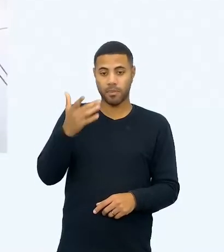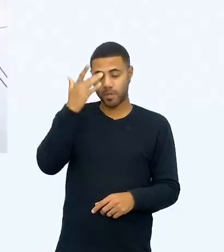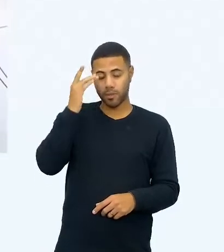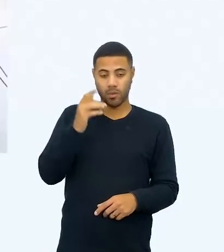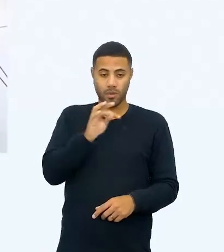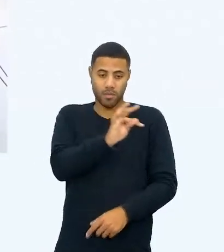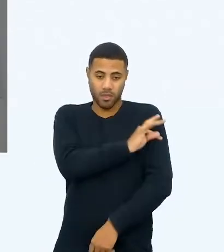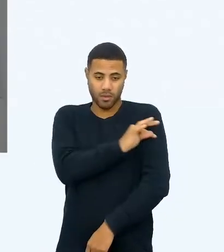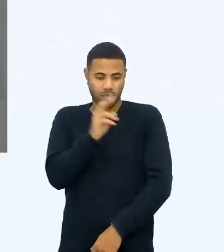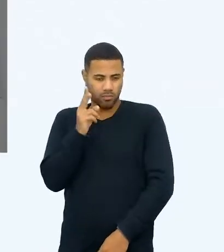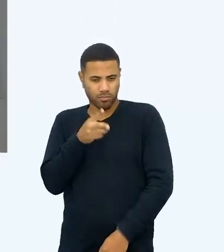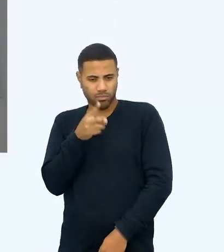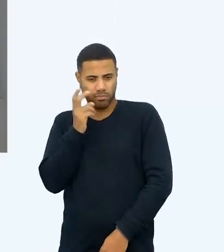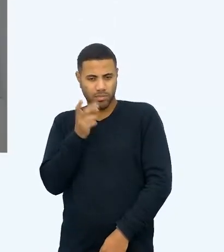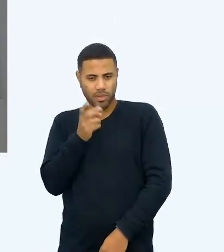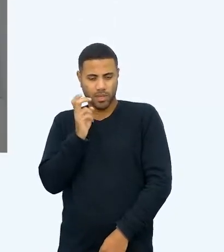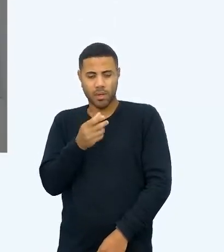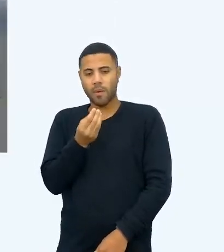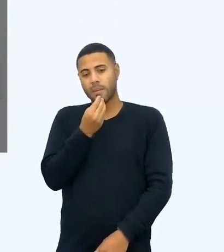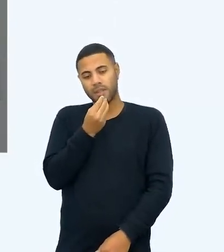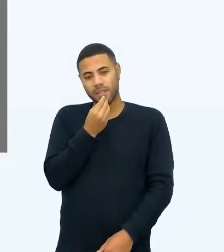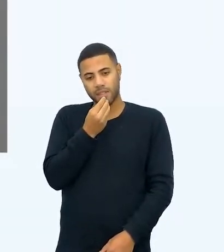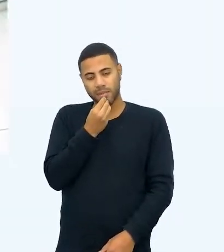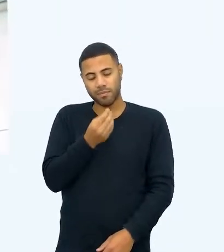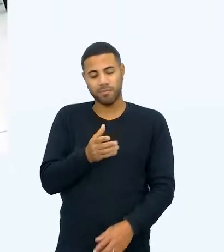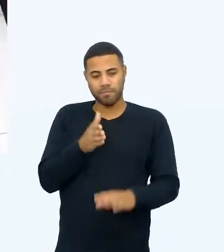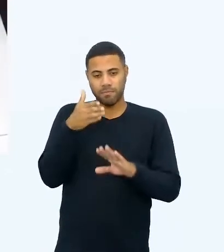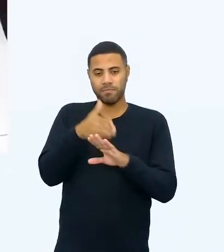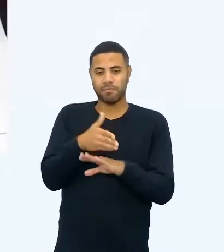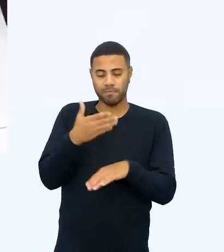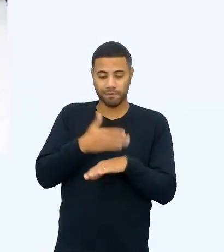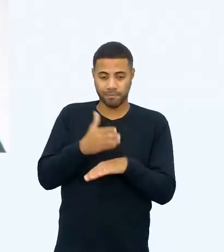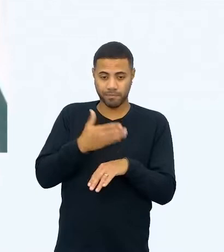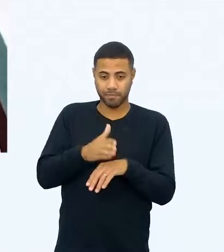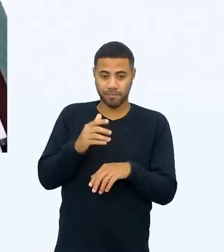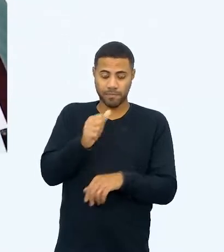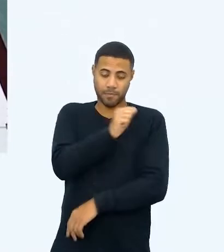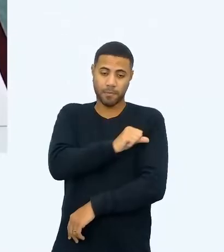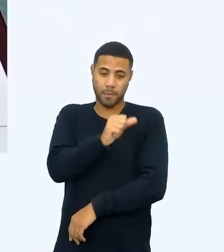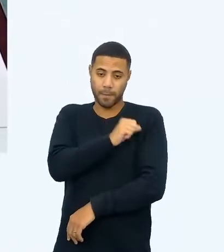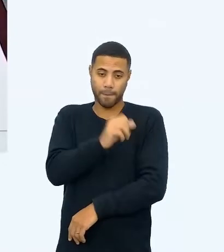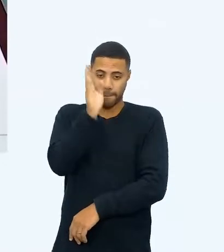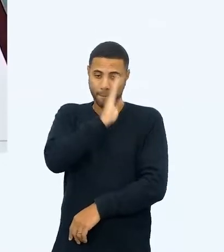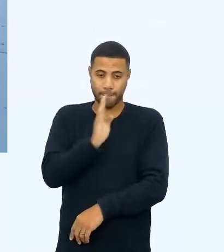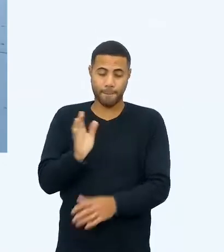seleção me observaram e me deram essa oportunidade de participar de um treinamento no Rio de Janeiro com a seleção brasileira.